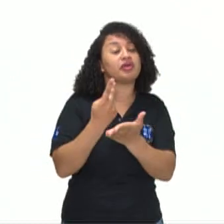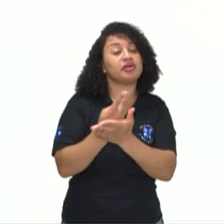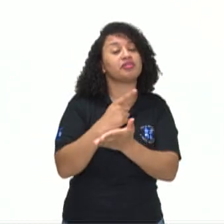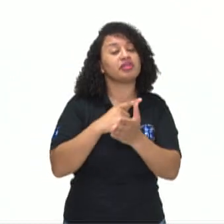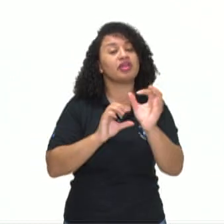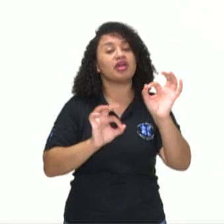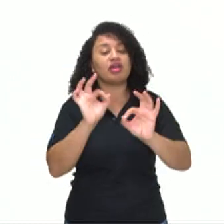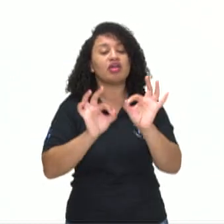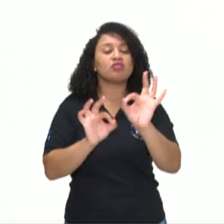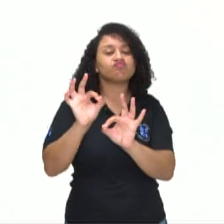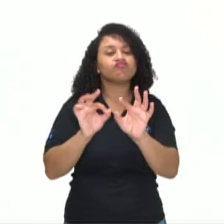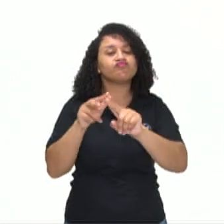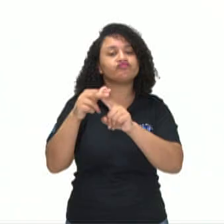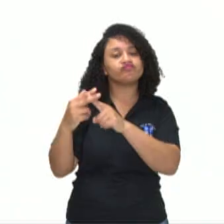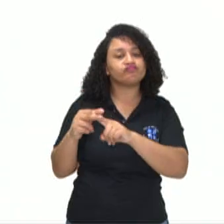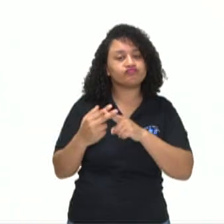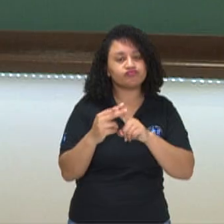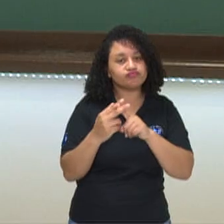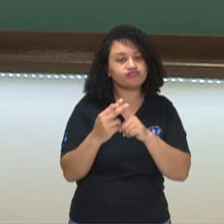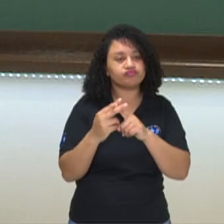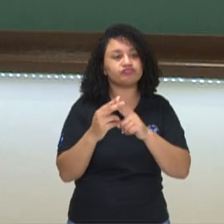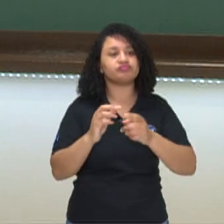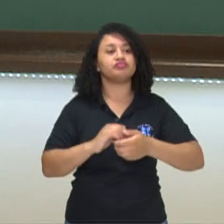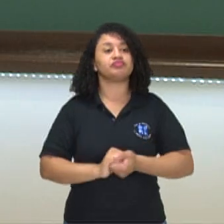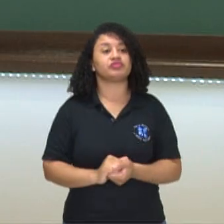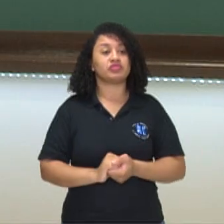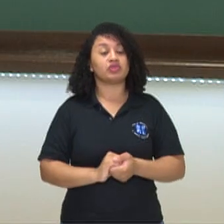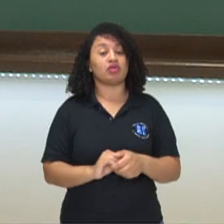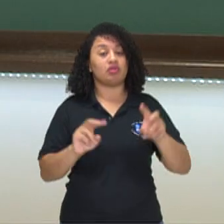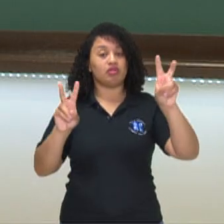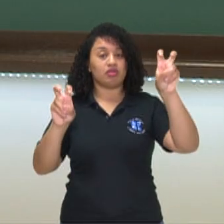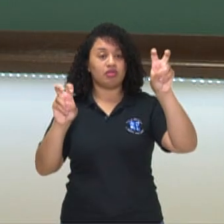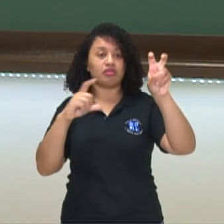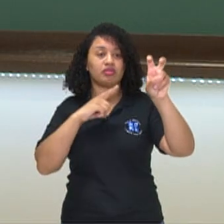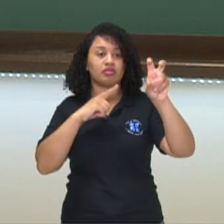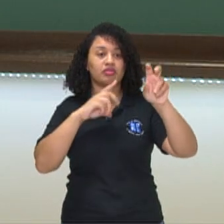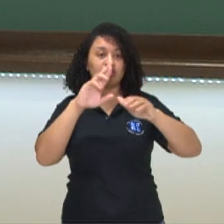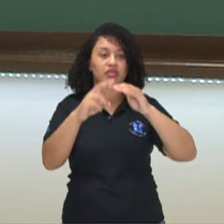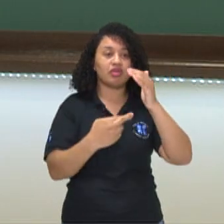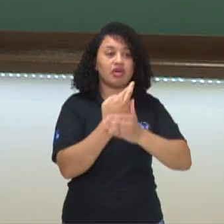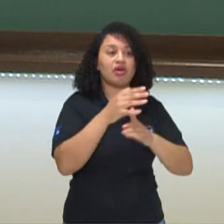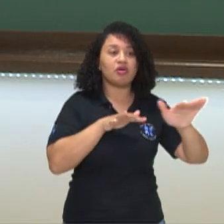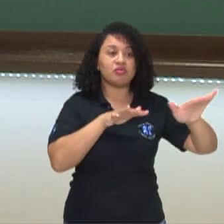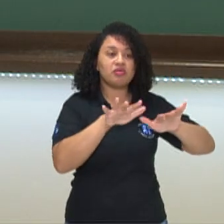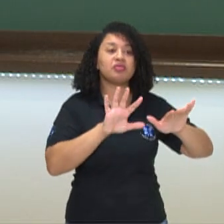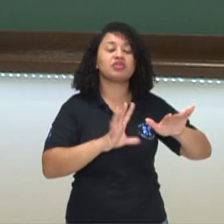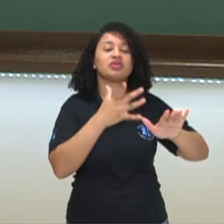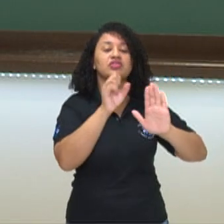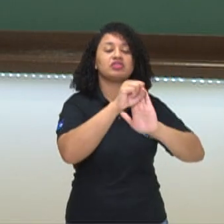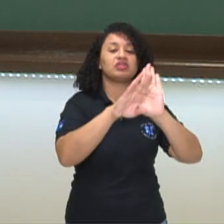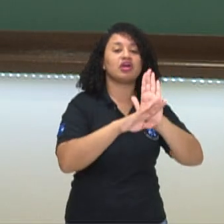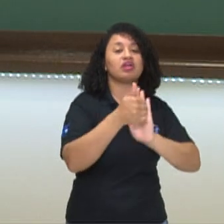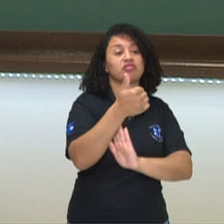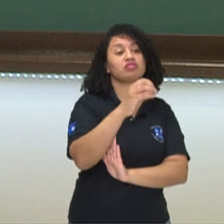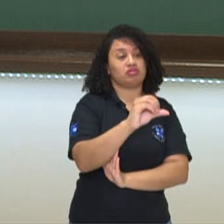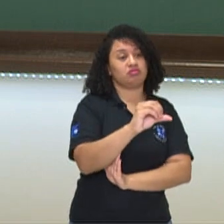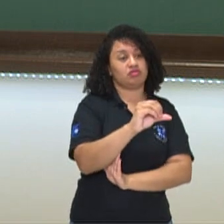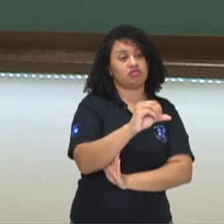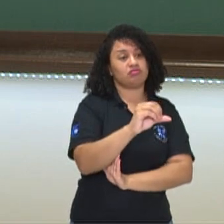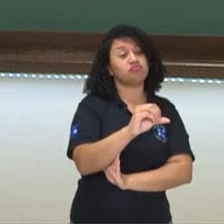e reescreva a frase corretamente. E a frase é essa, né? O Renascimento foi um movimento que ocorreu no século